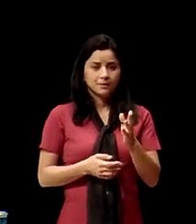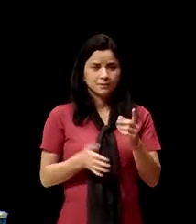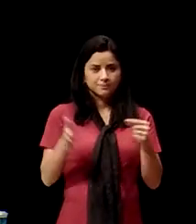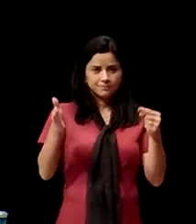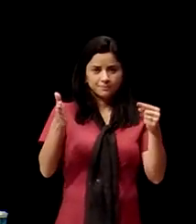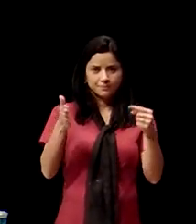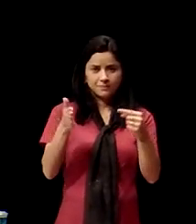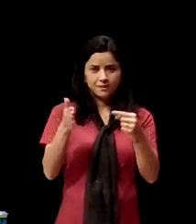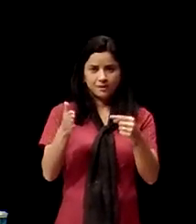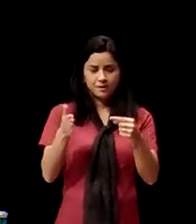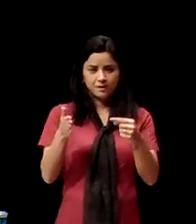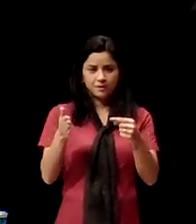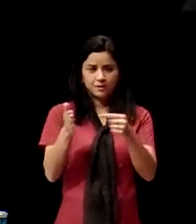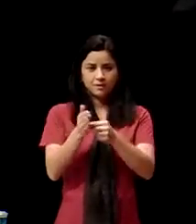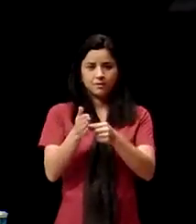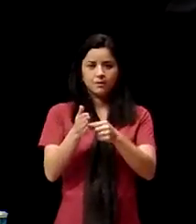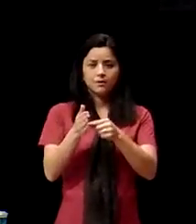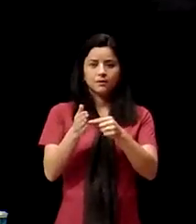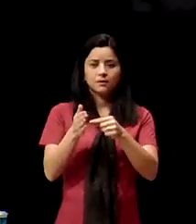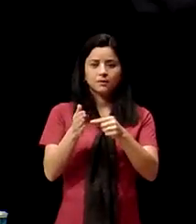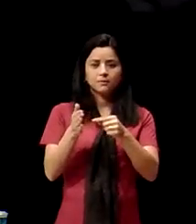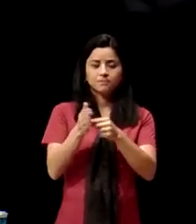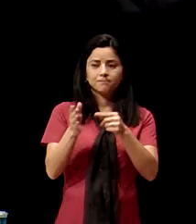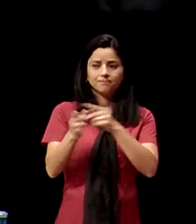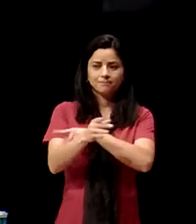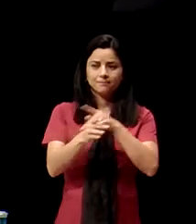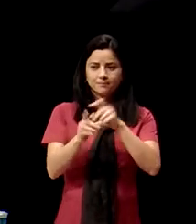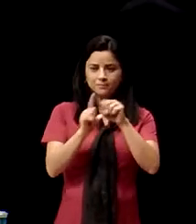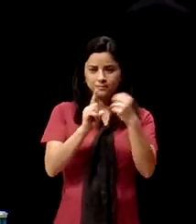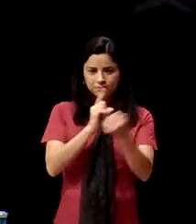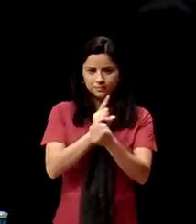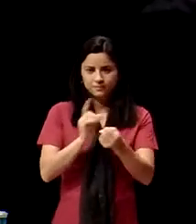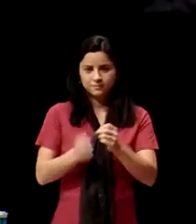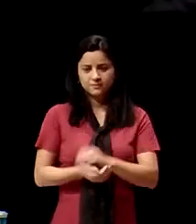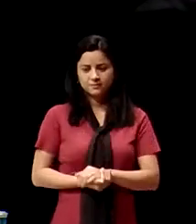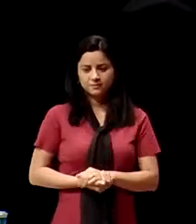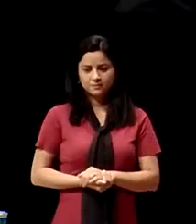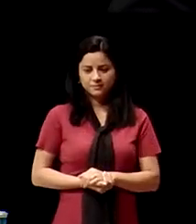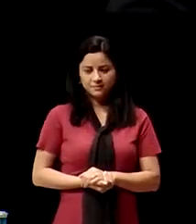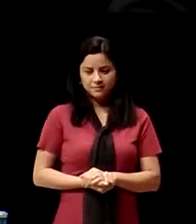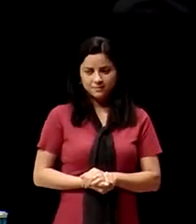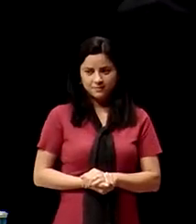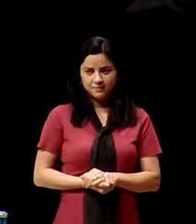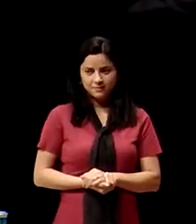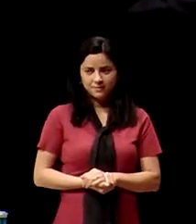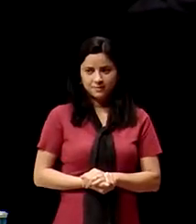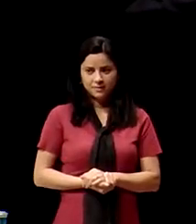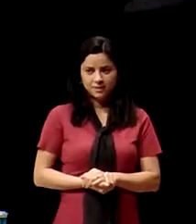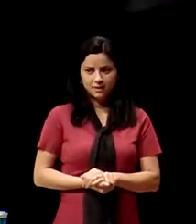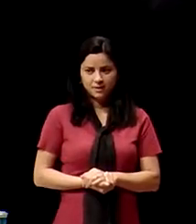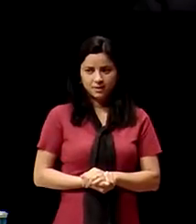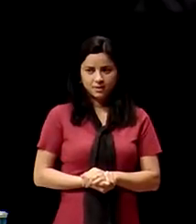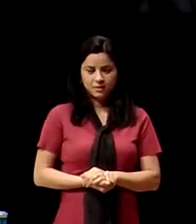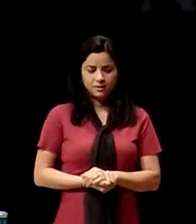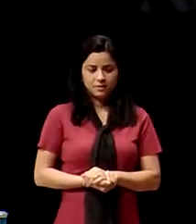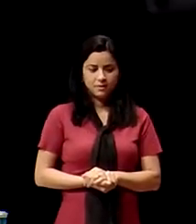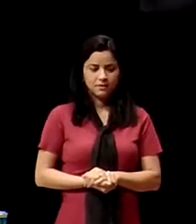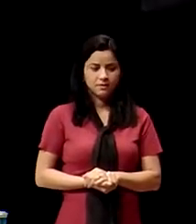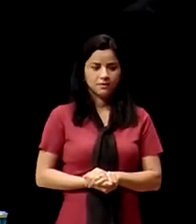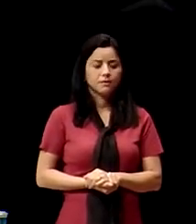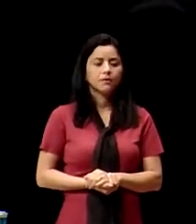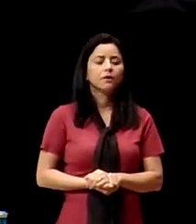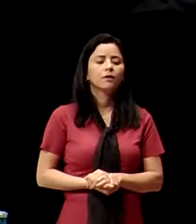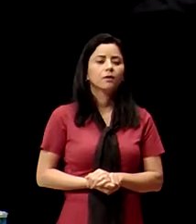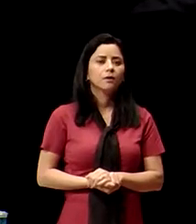missão da pedagogia social. So the basic question of development of social pedagogy as